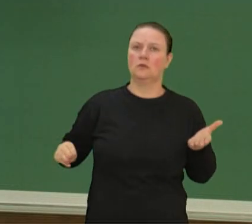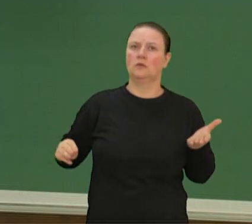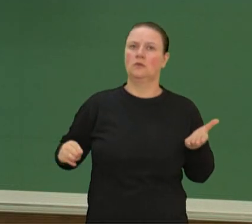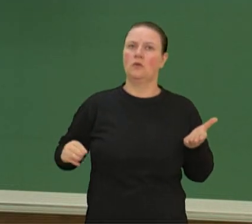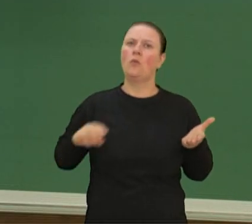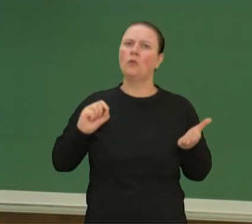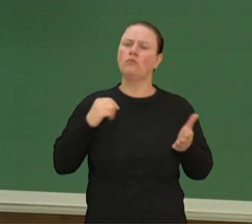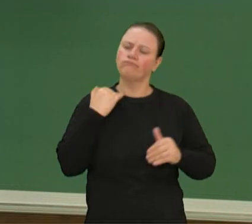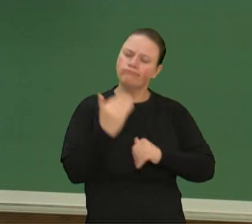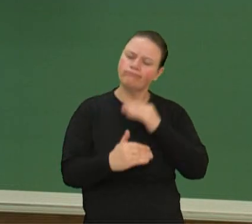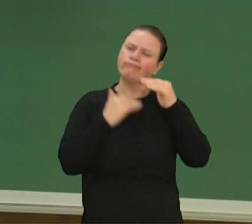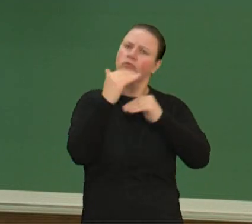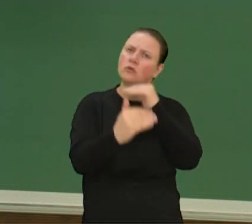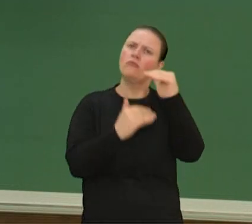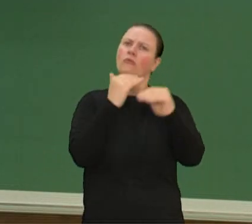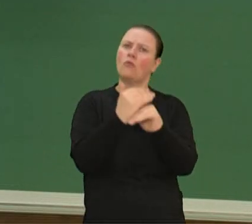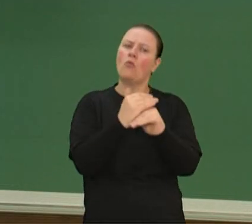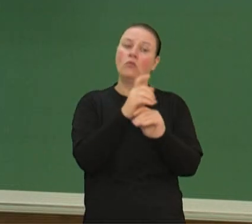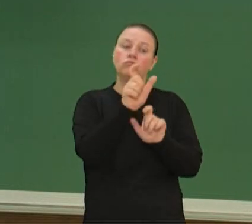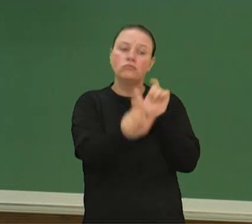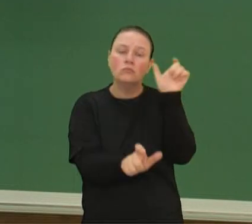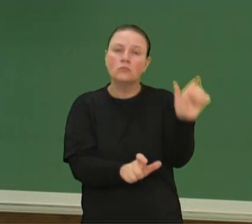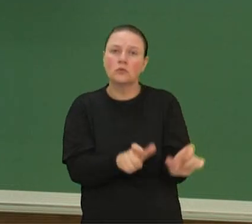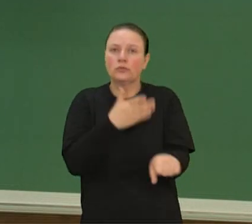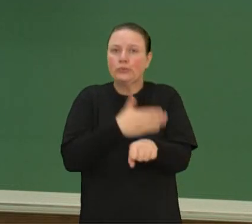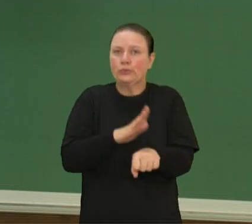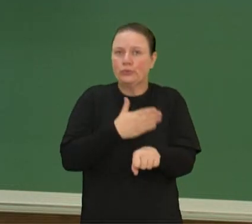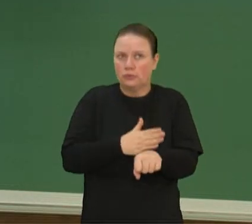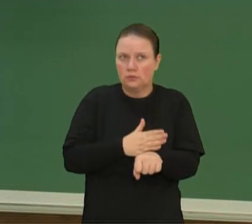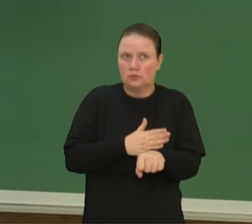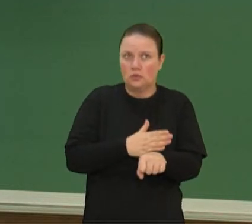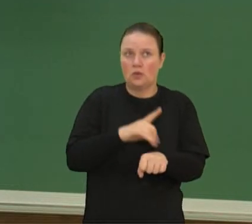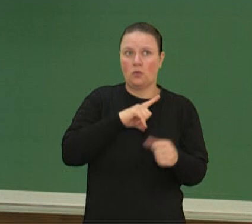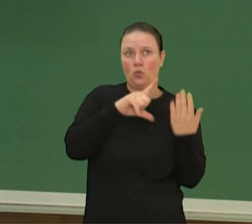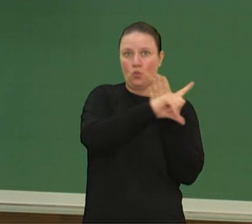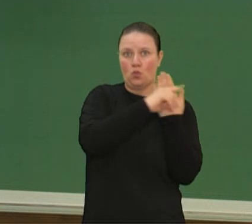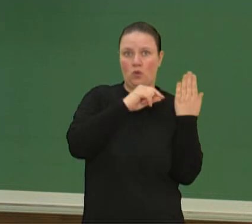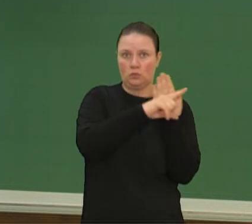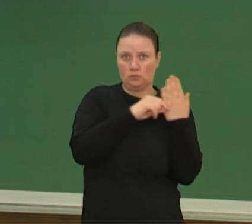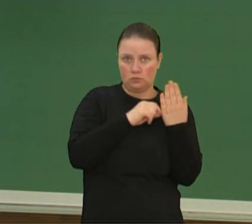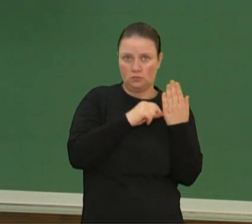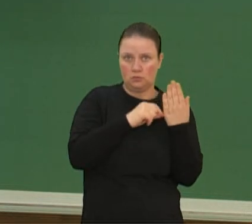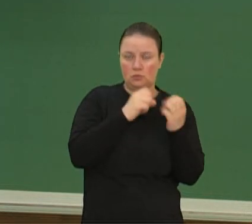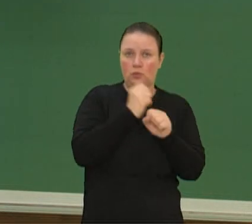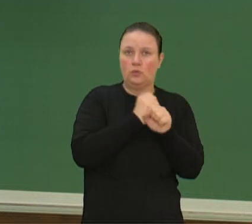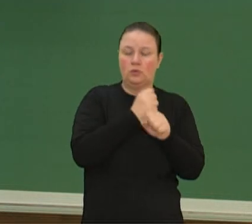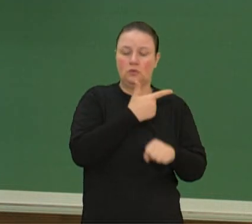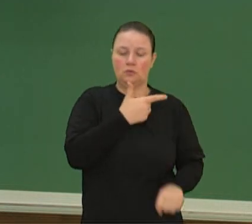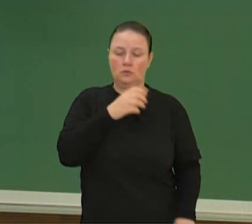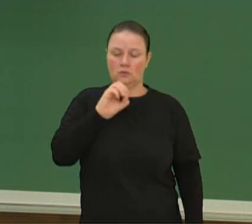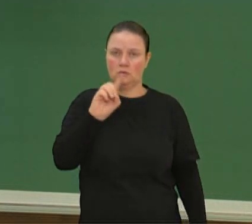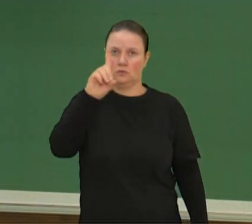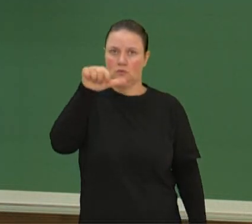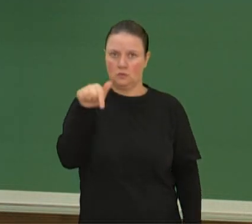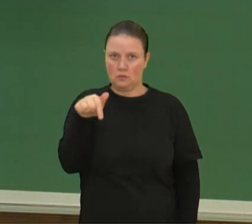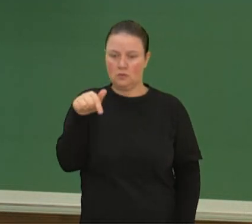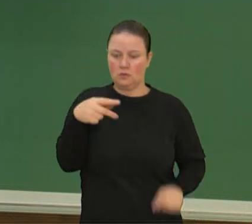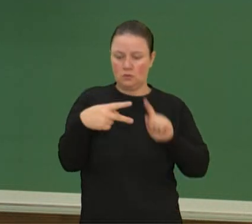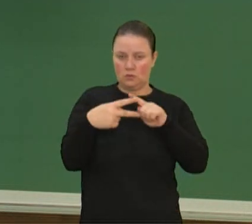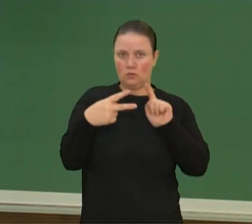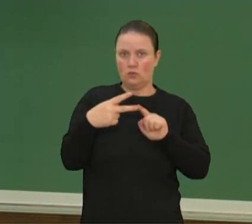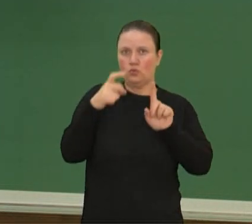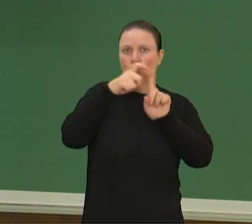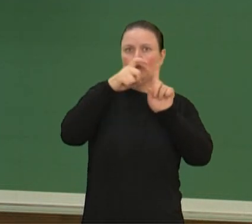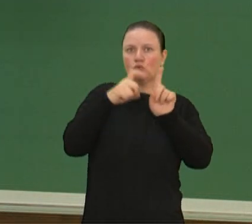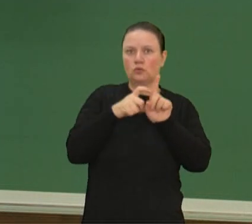desenvolver essa força nas pessoas. Fleck e Kramer, 2017, eles apontam 2 tipos de treinamento